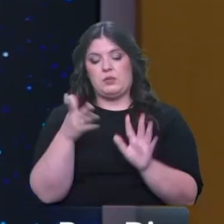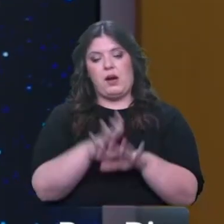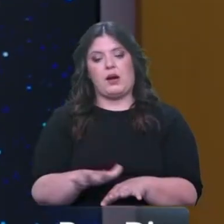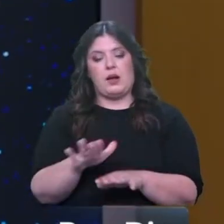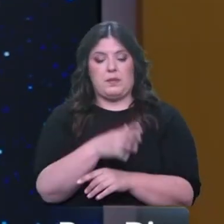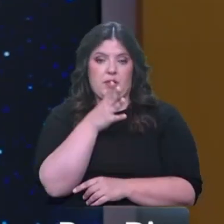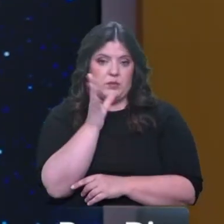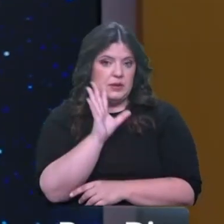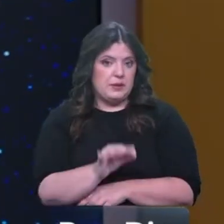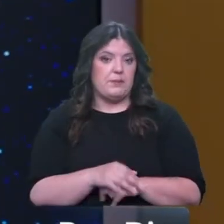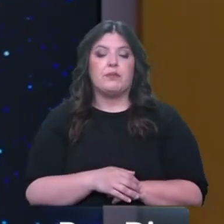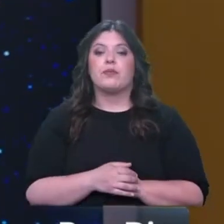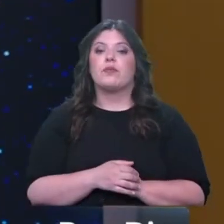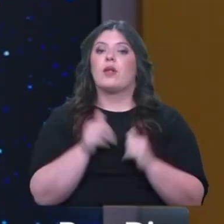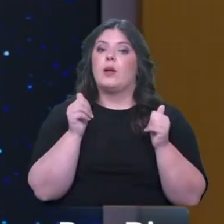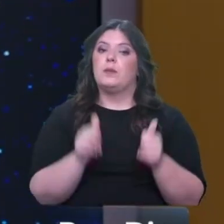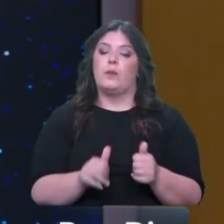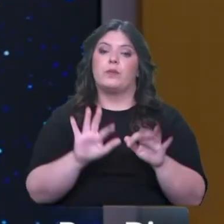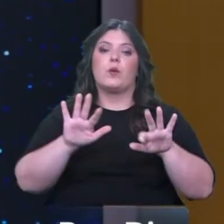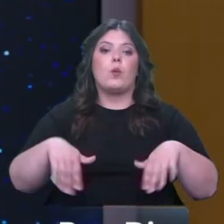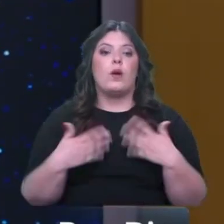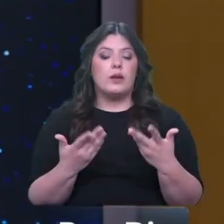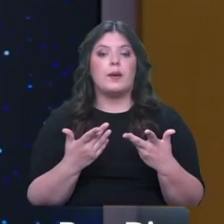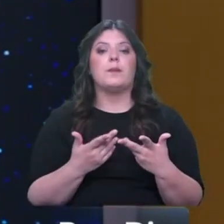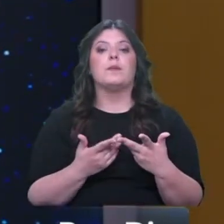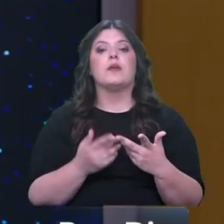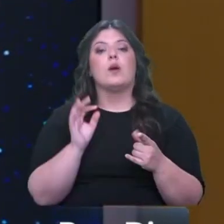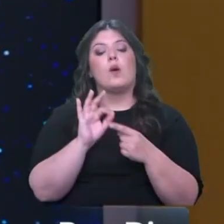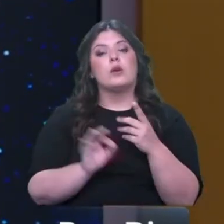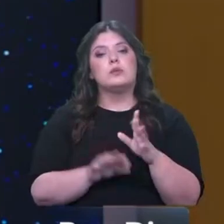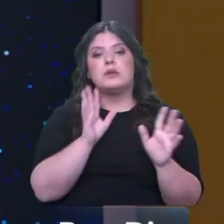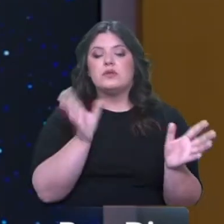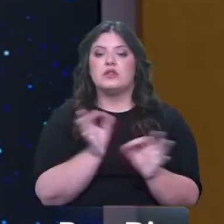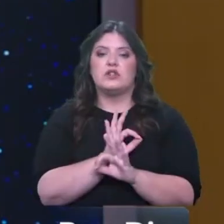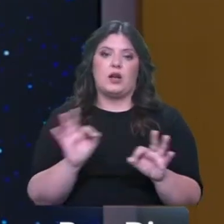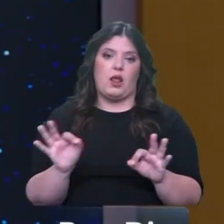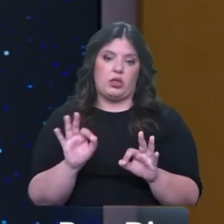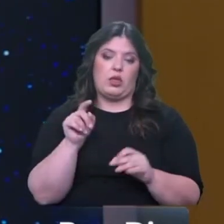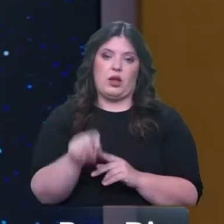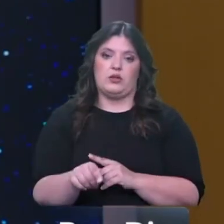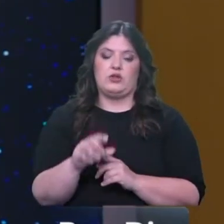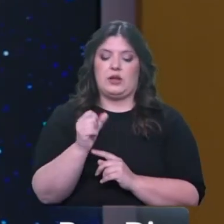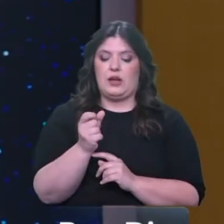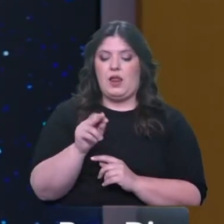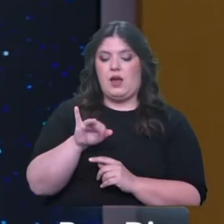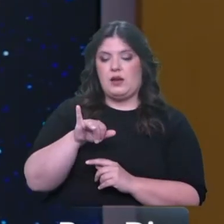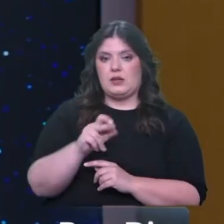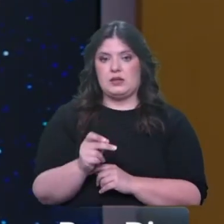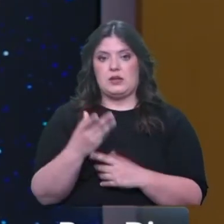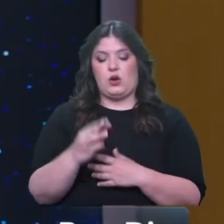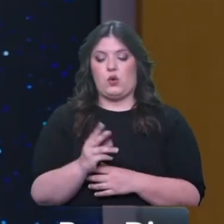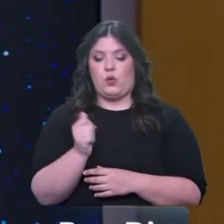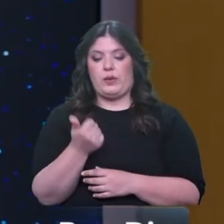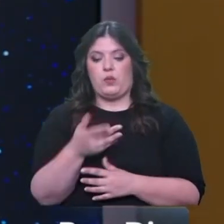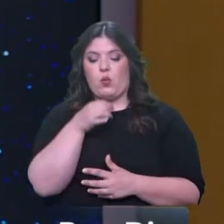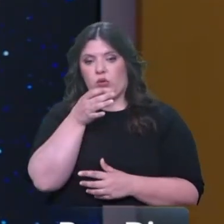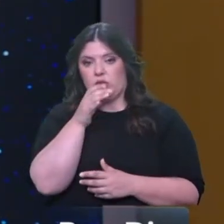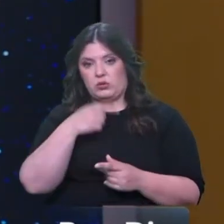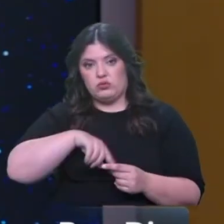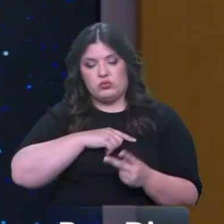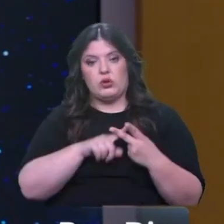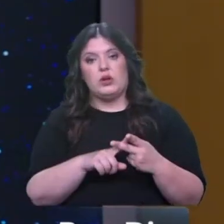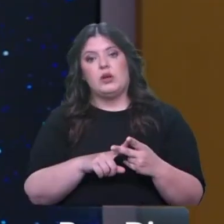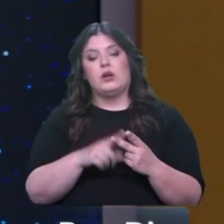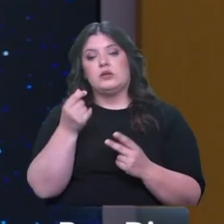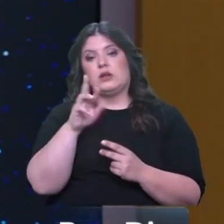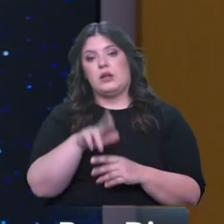assim. Bom, qual é que é o aspecto fascinante desta galáxia que agora James Webb nos conta? É que esta